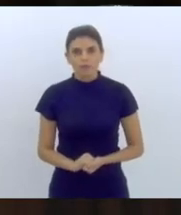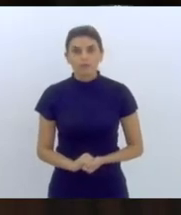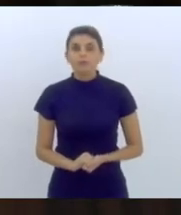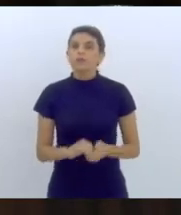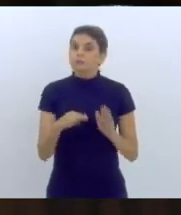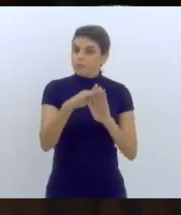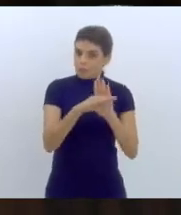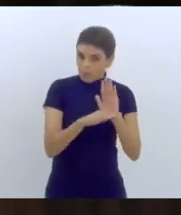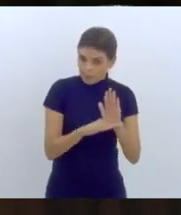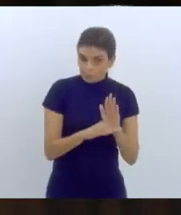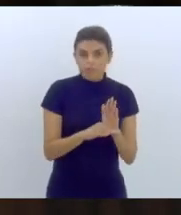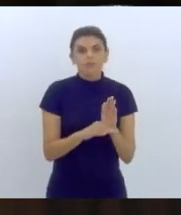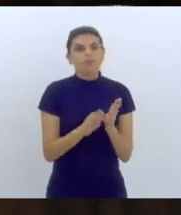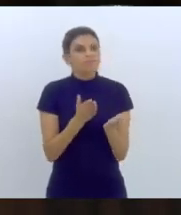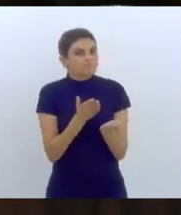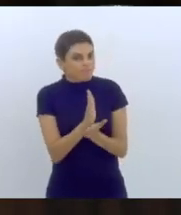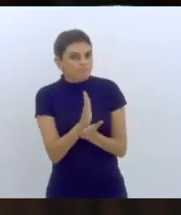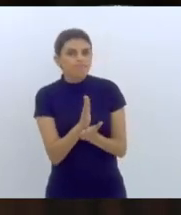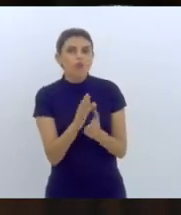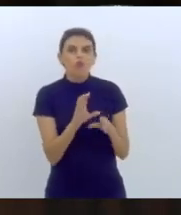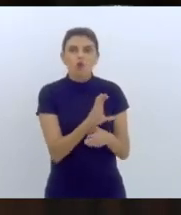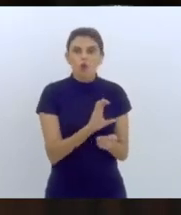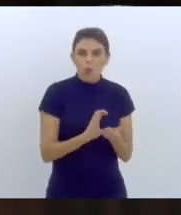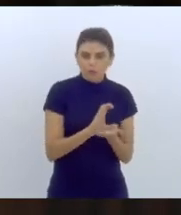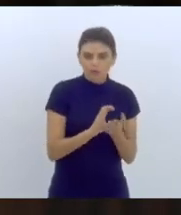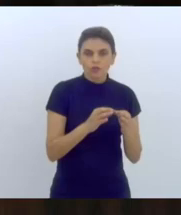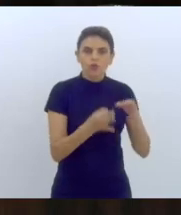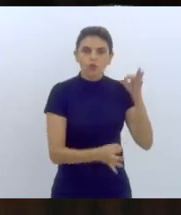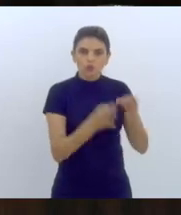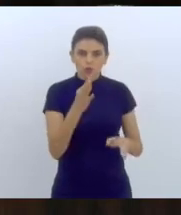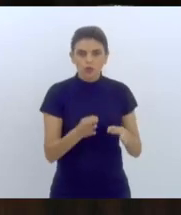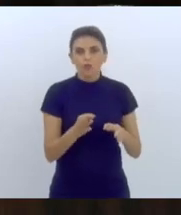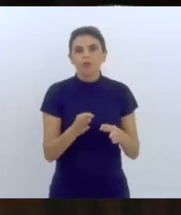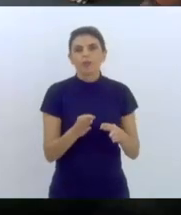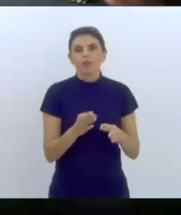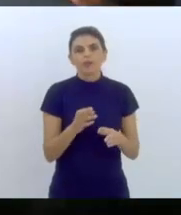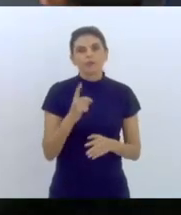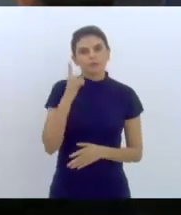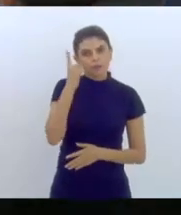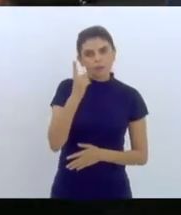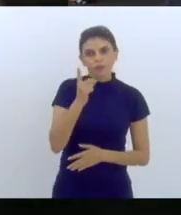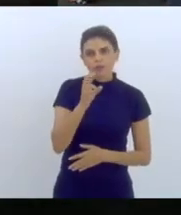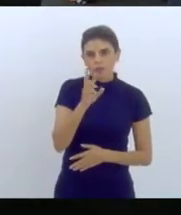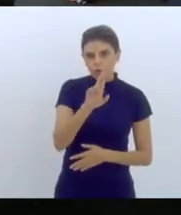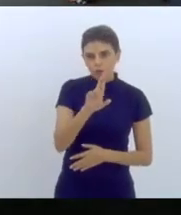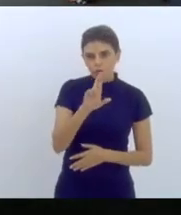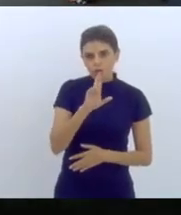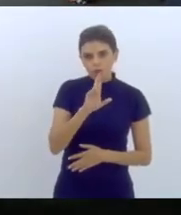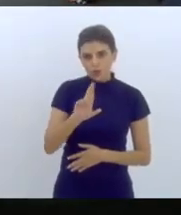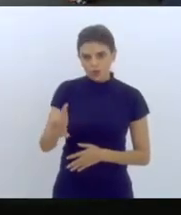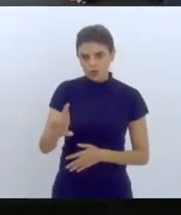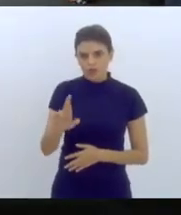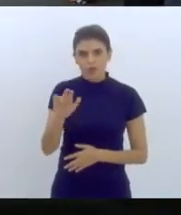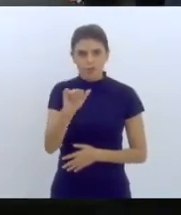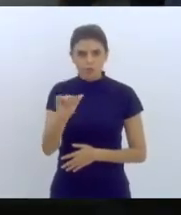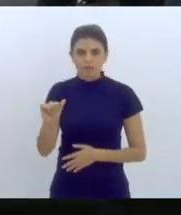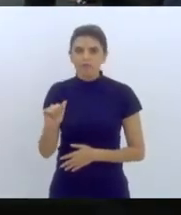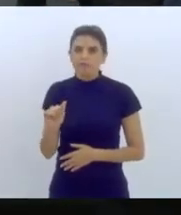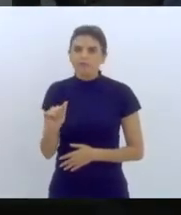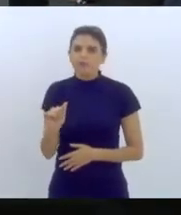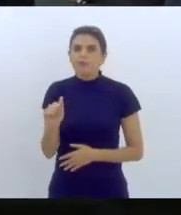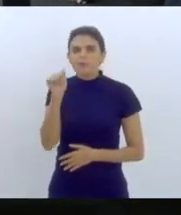parecer pela Comissão de Constituição e Justiça, deputado Rodrigo Amorim. Senhora presidente, em primeiro lugar, saudar a presença